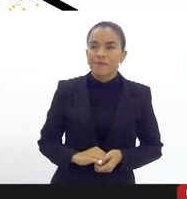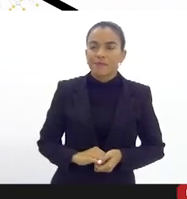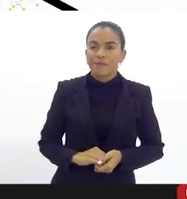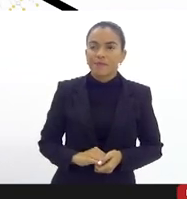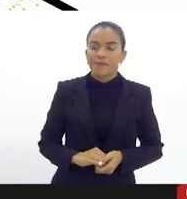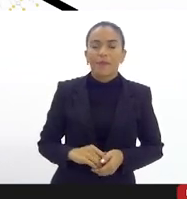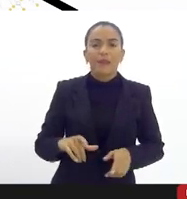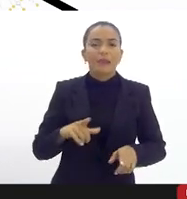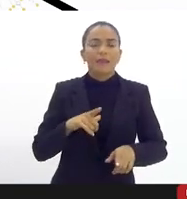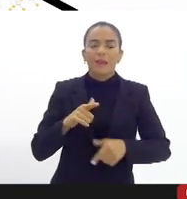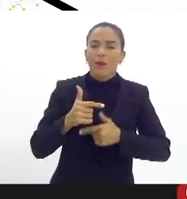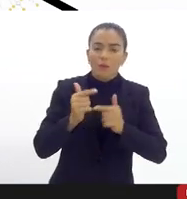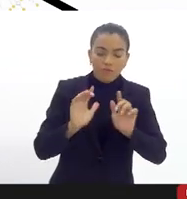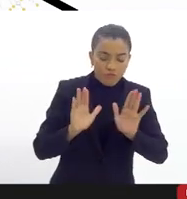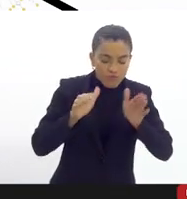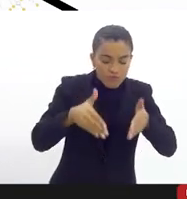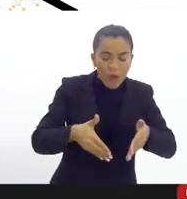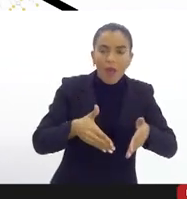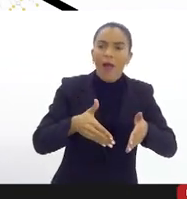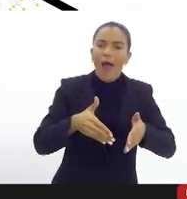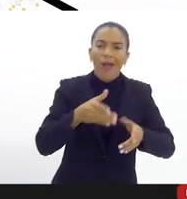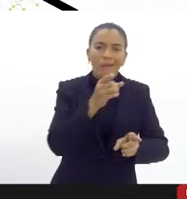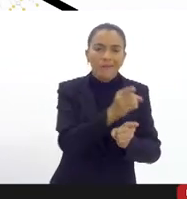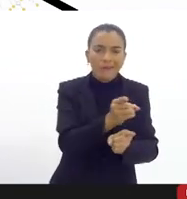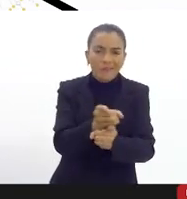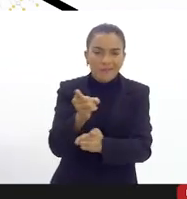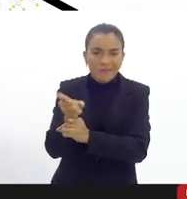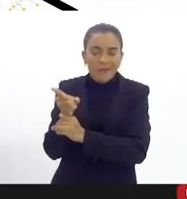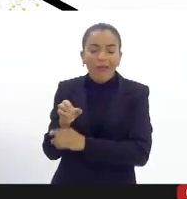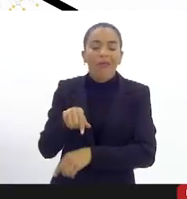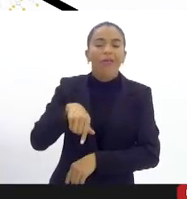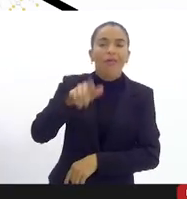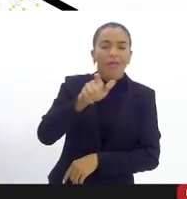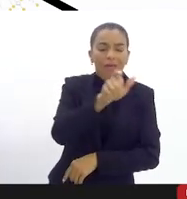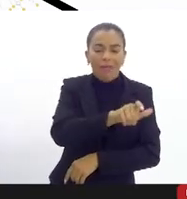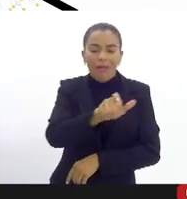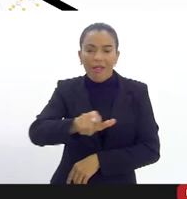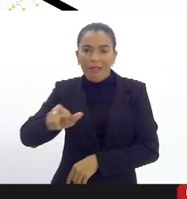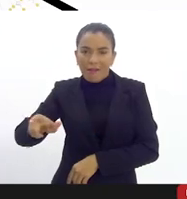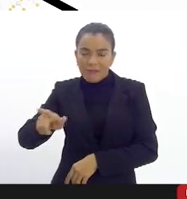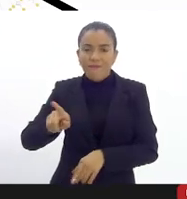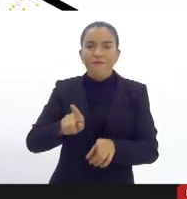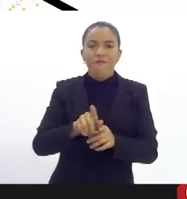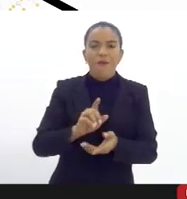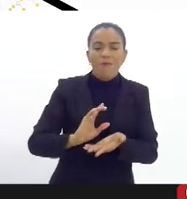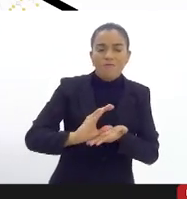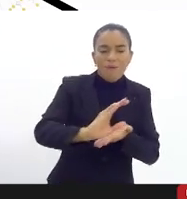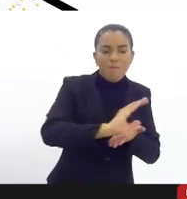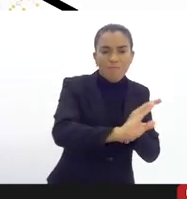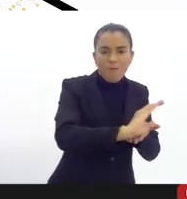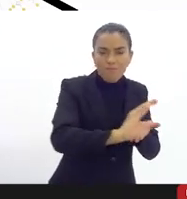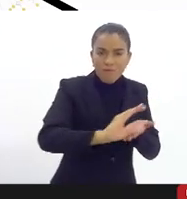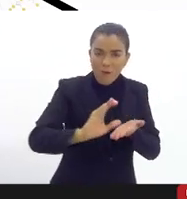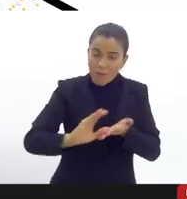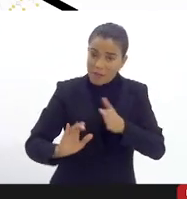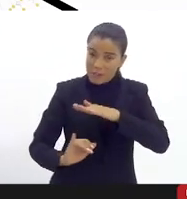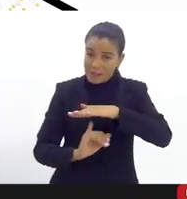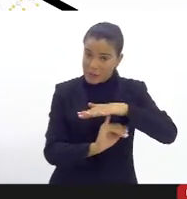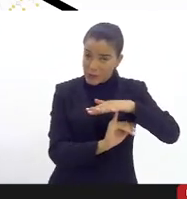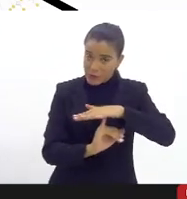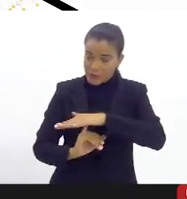se dedicaram a identificar esses Fundos e mostrar quem são eles como eles se distribui na propriedade dessas instituições